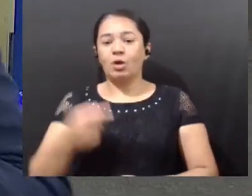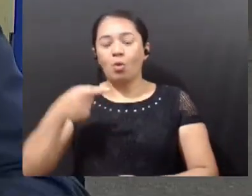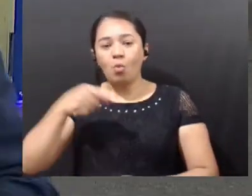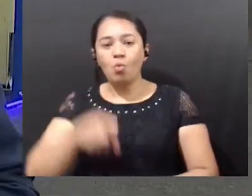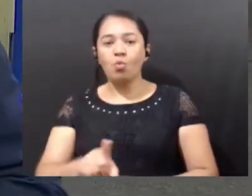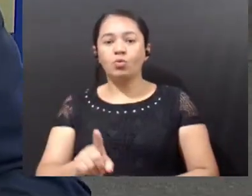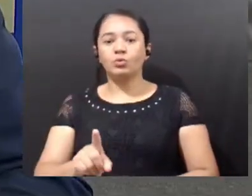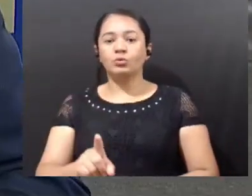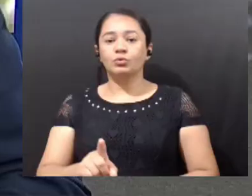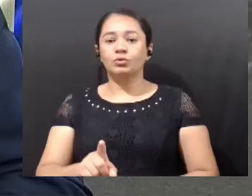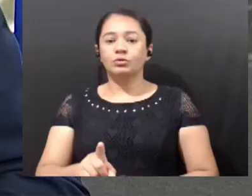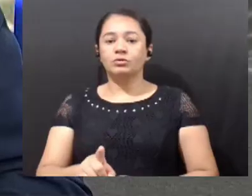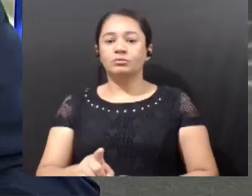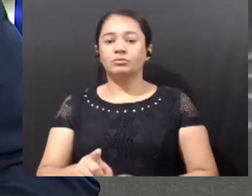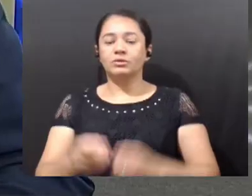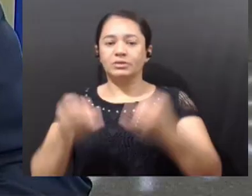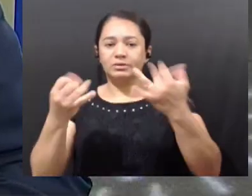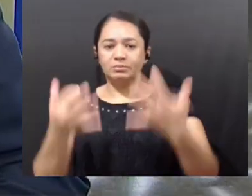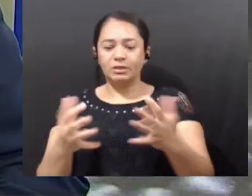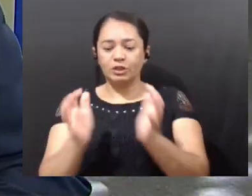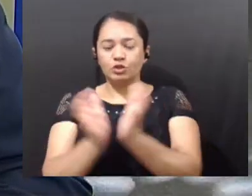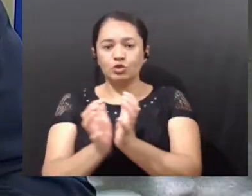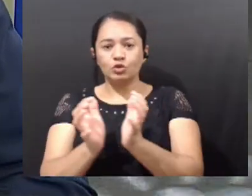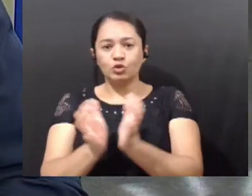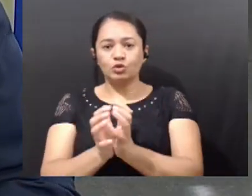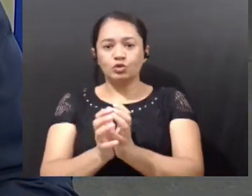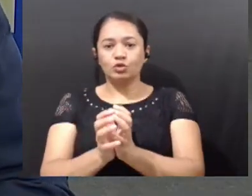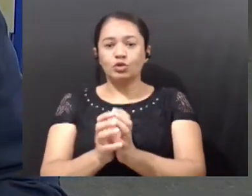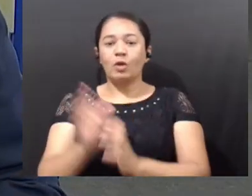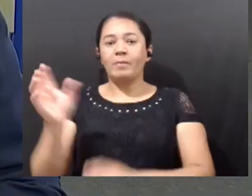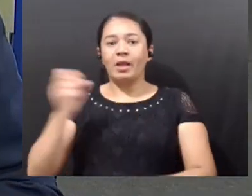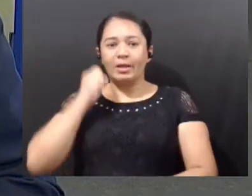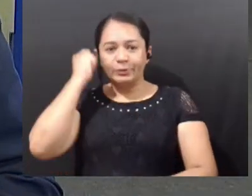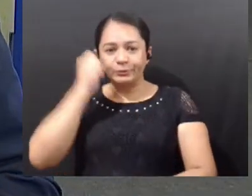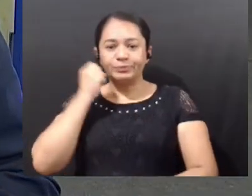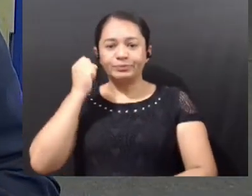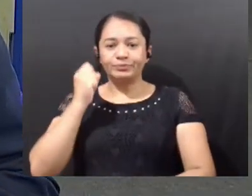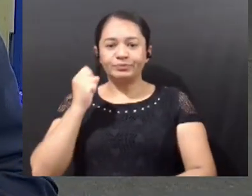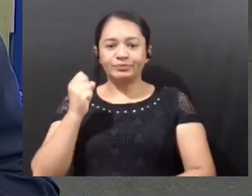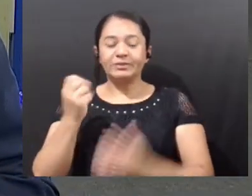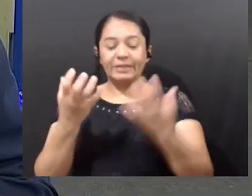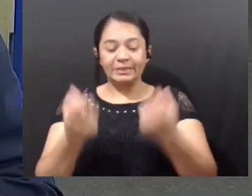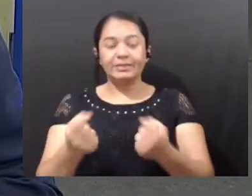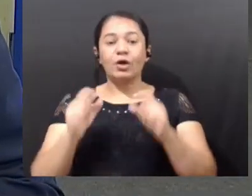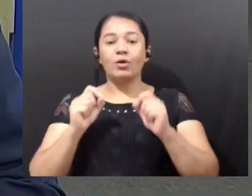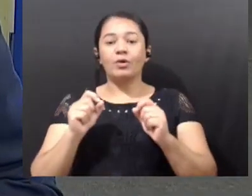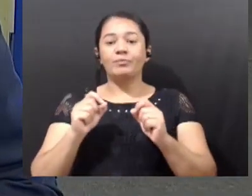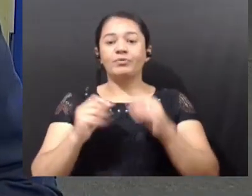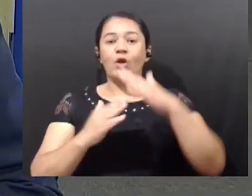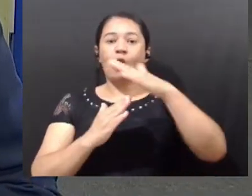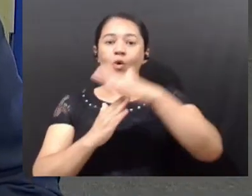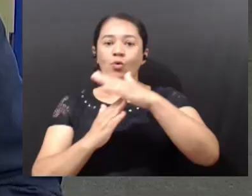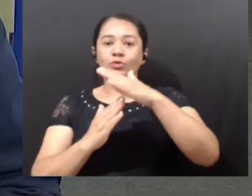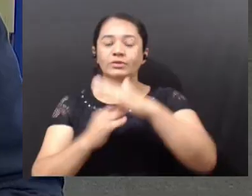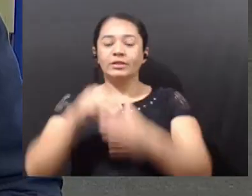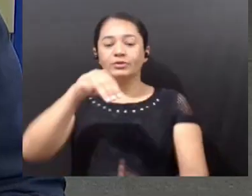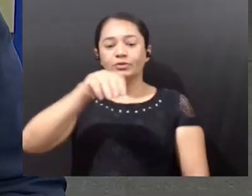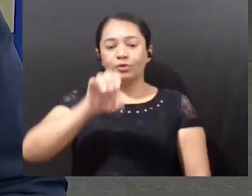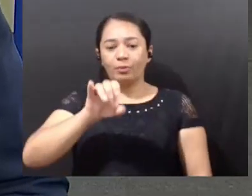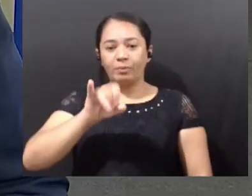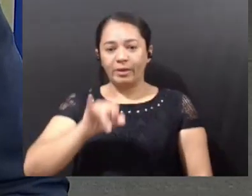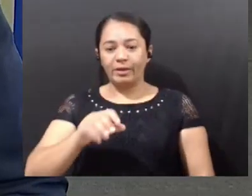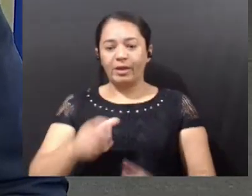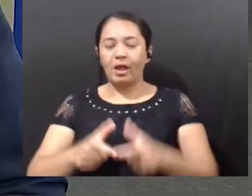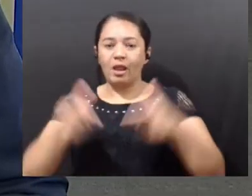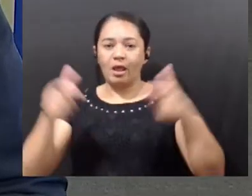parecer de uma das comissões do Senado favorável para que aumente o teto do MEI e, claro, em consequência também